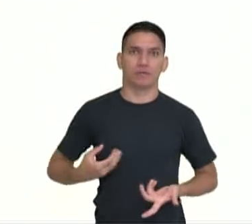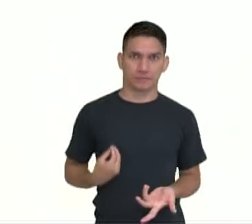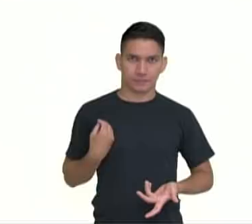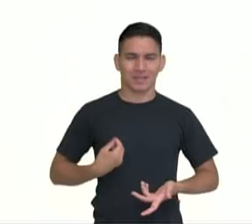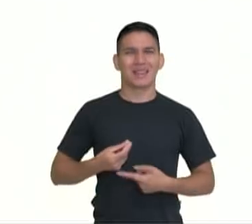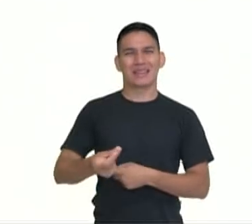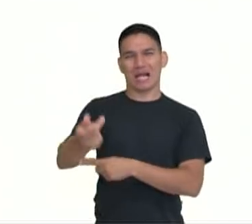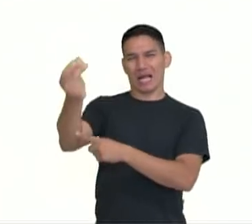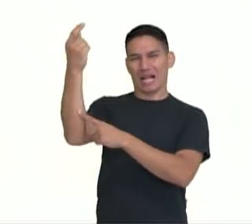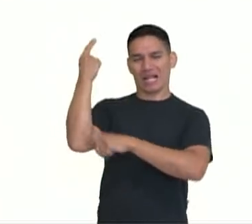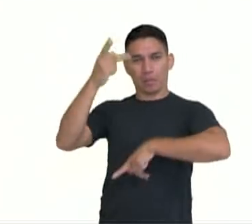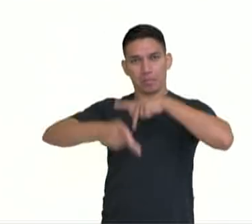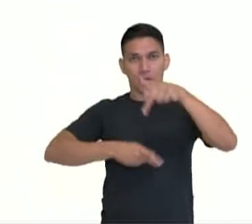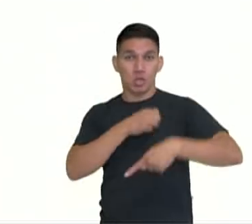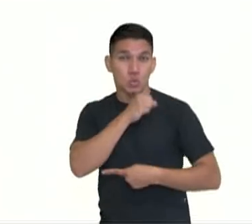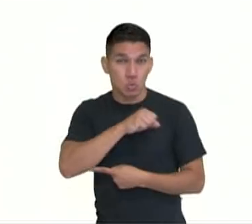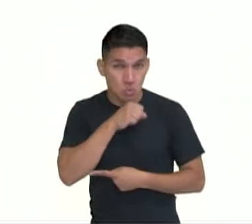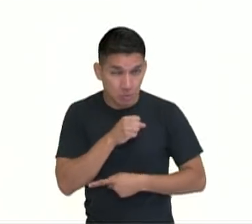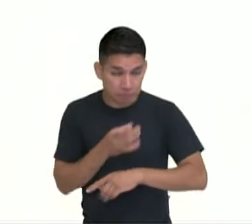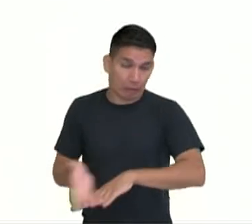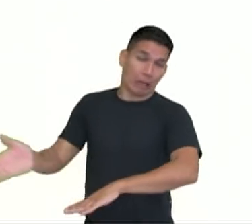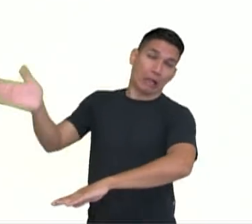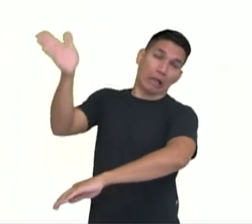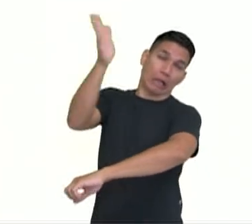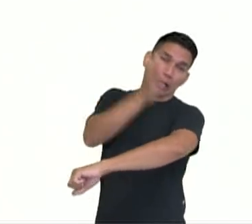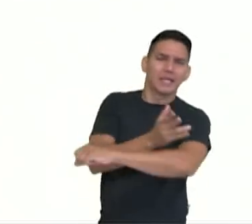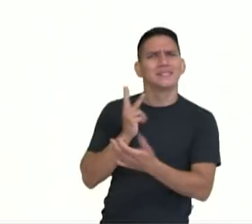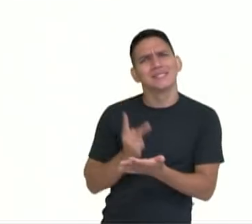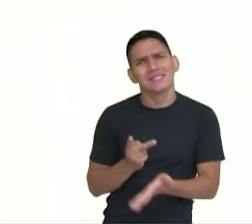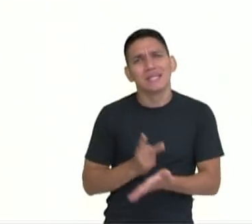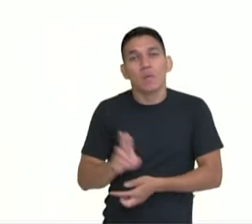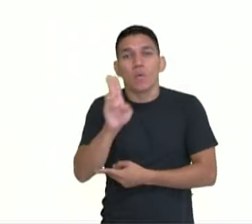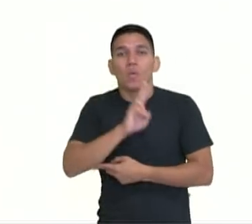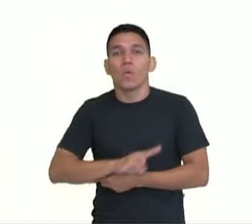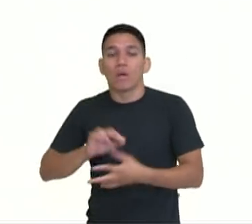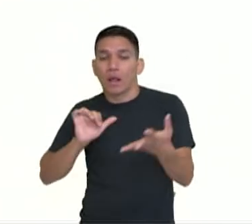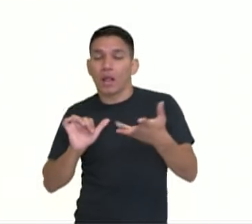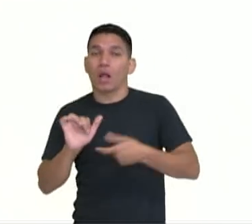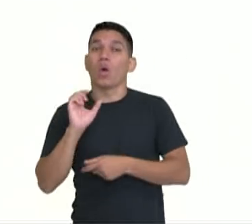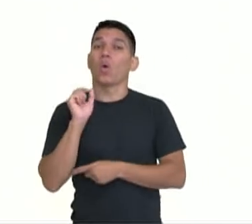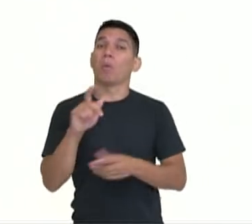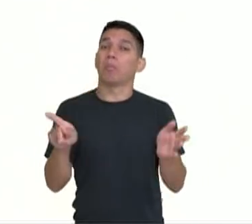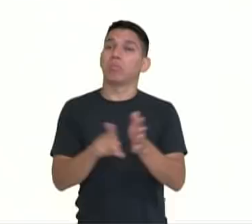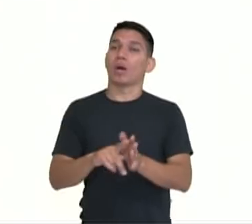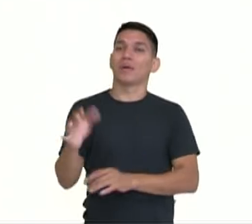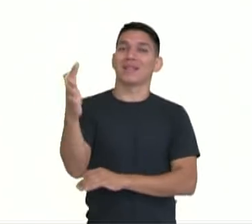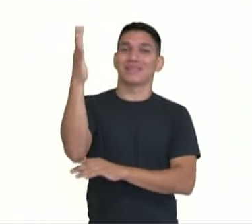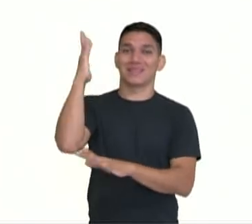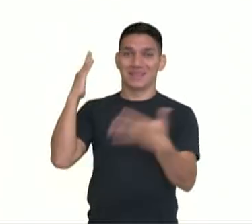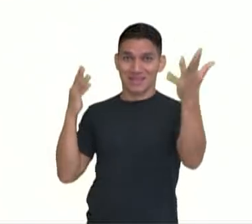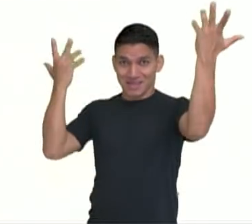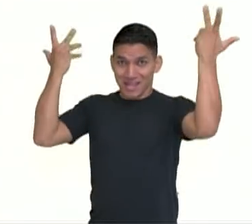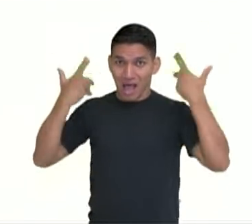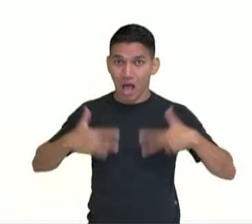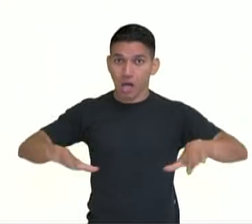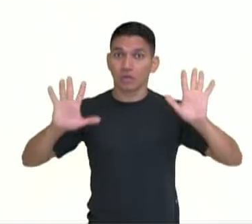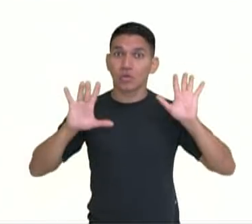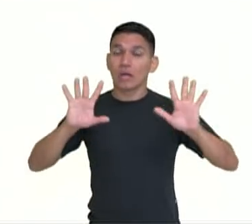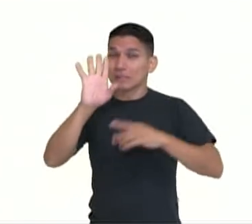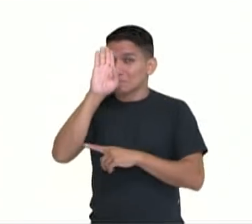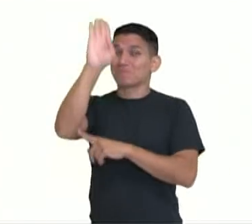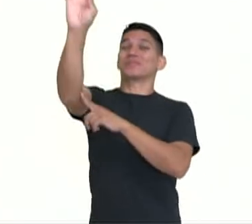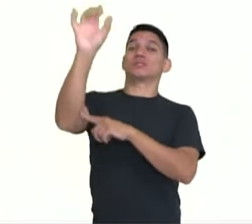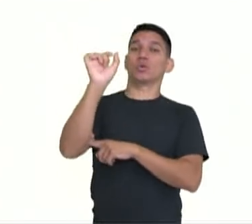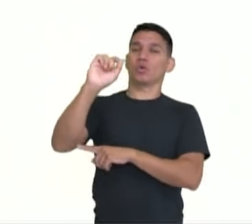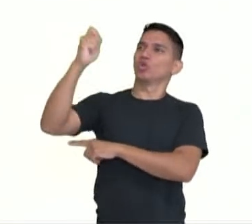os povos mais antigos, eles sempre usaram elementos naturais e especialmente o Sol para estabelecer